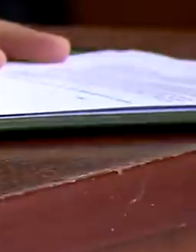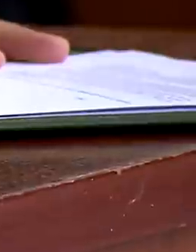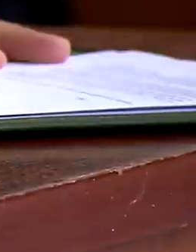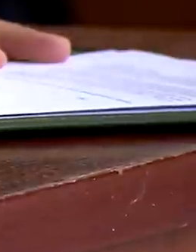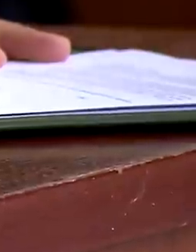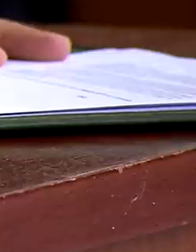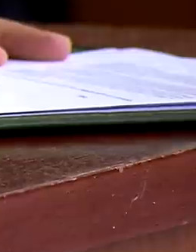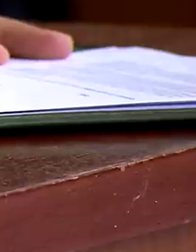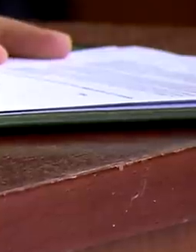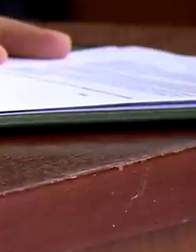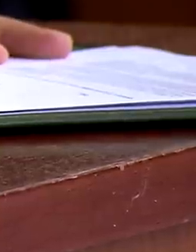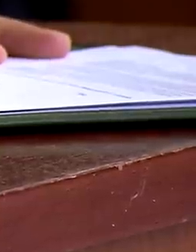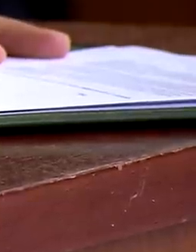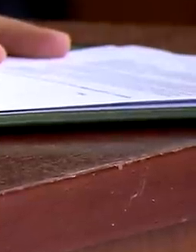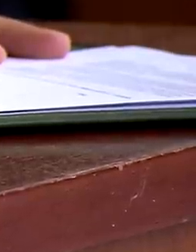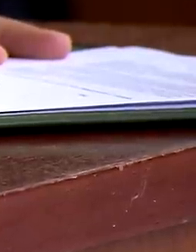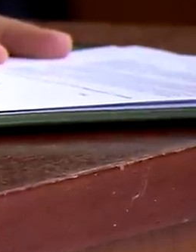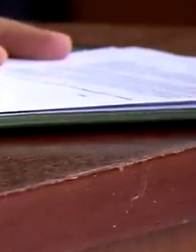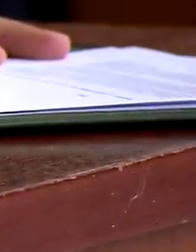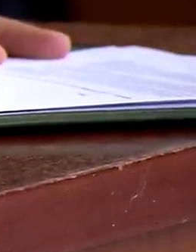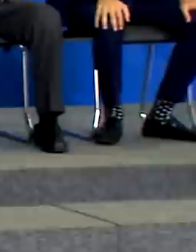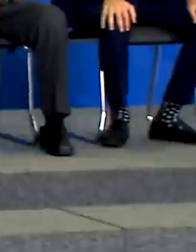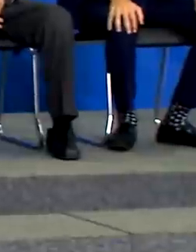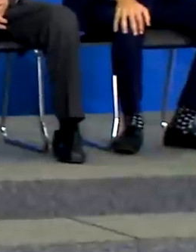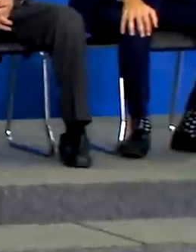Tchau, tchau.